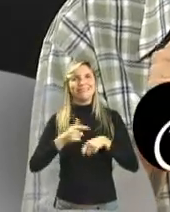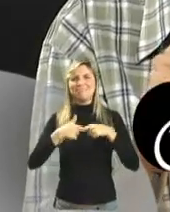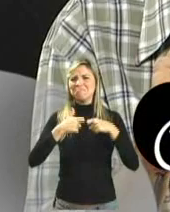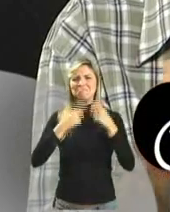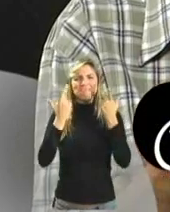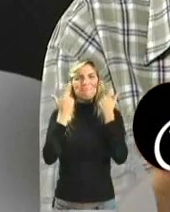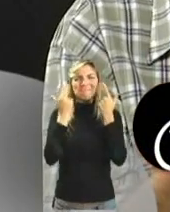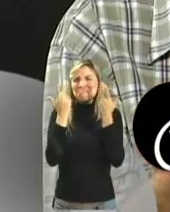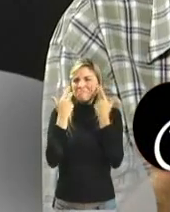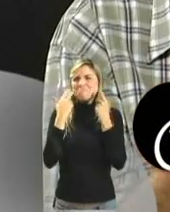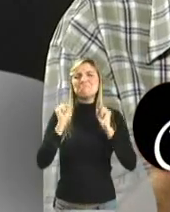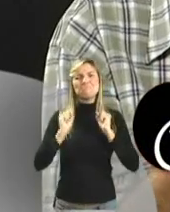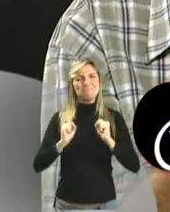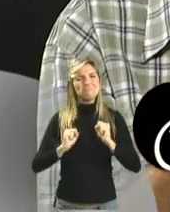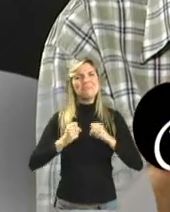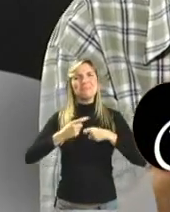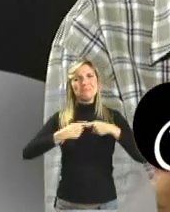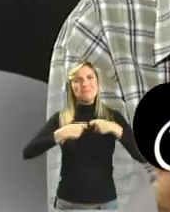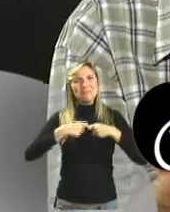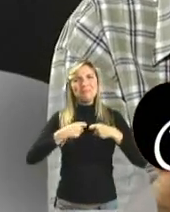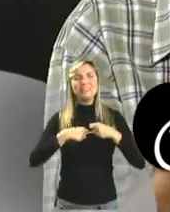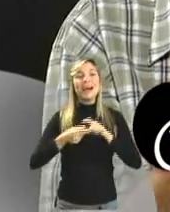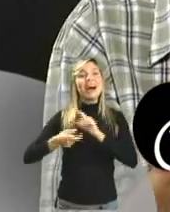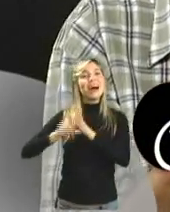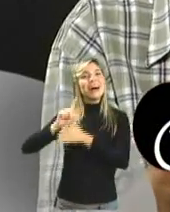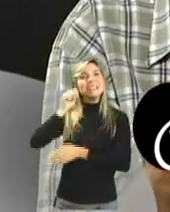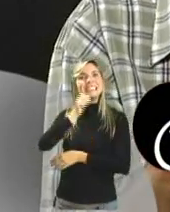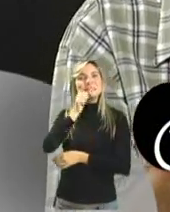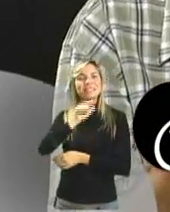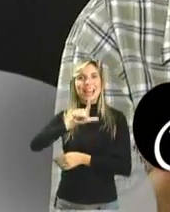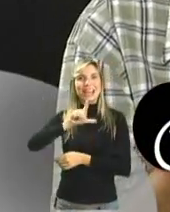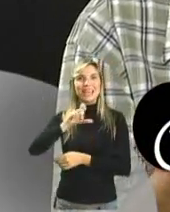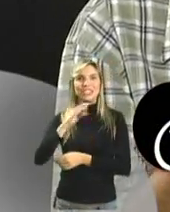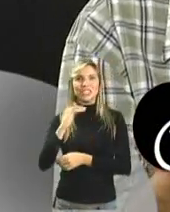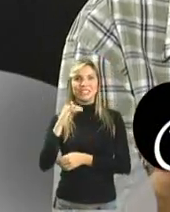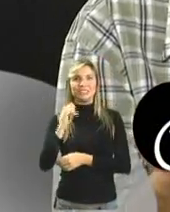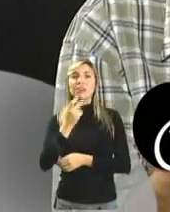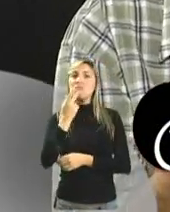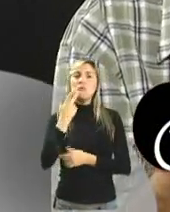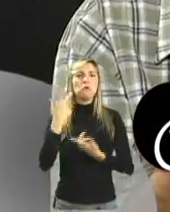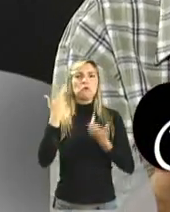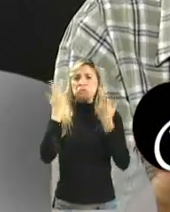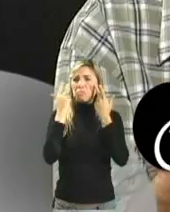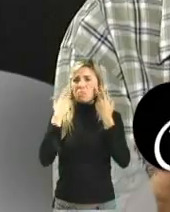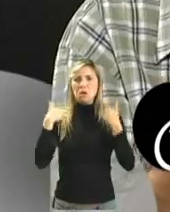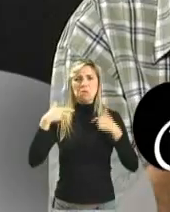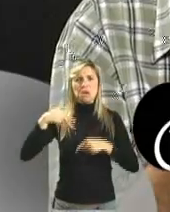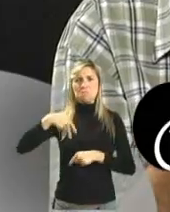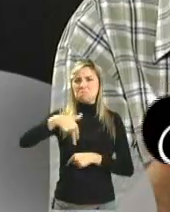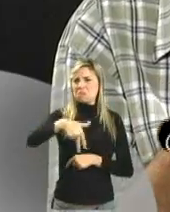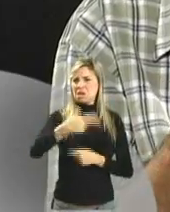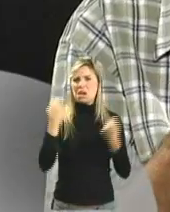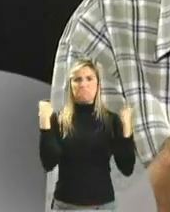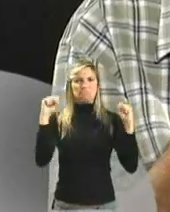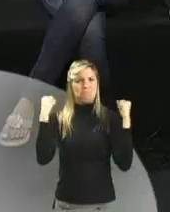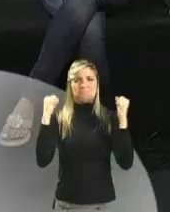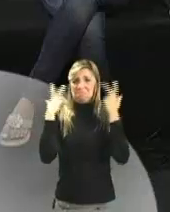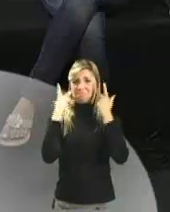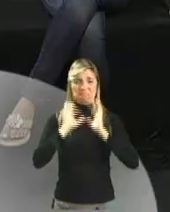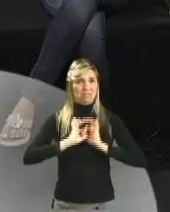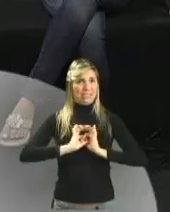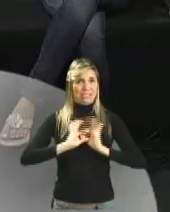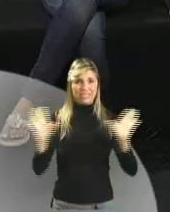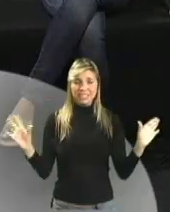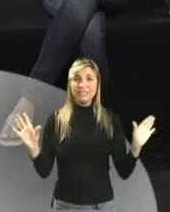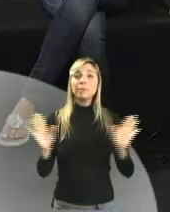de contraindicação para a relação sexual. Assim como a Letícia comentou agora há pouco, para atividade física também, etc.